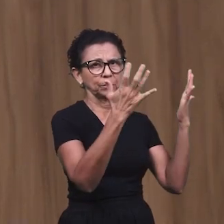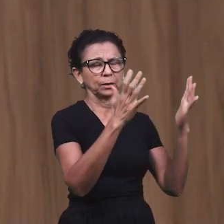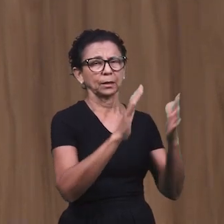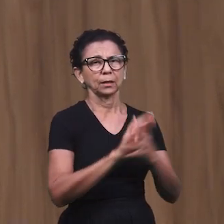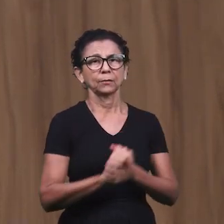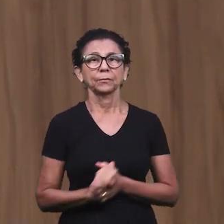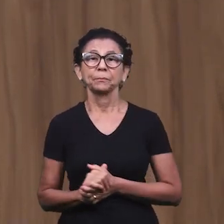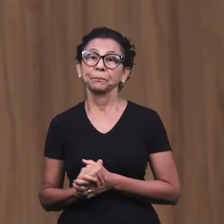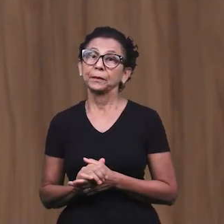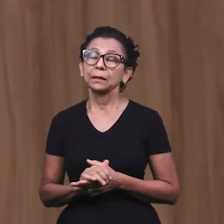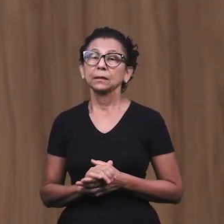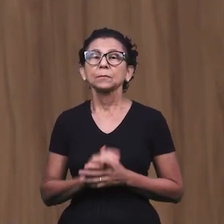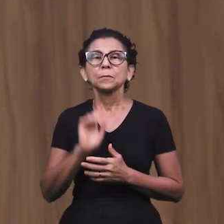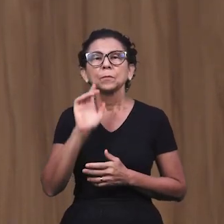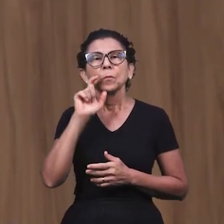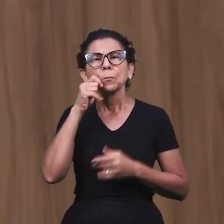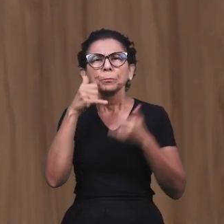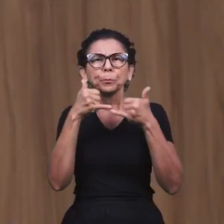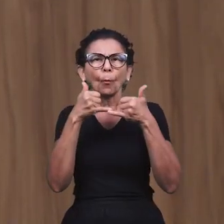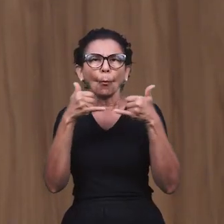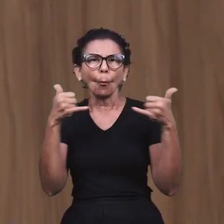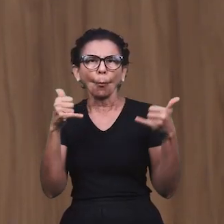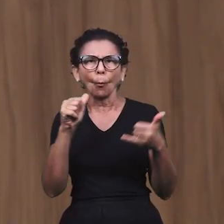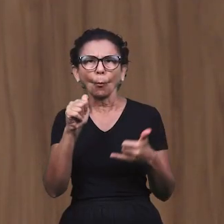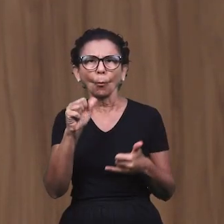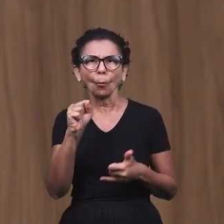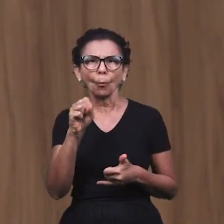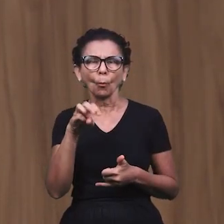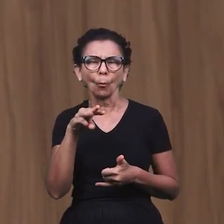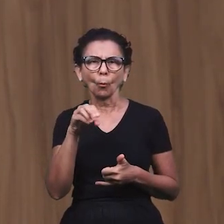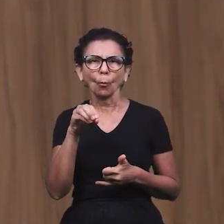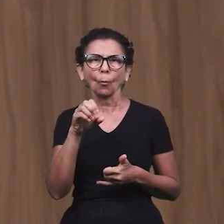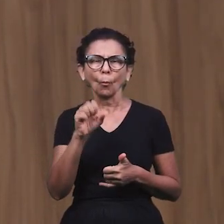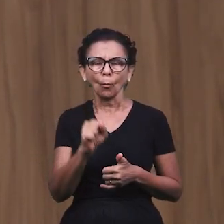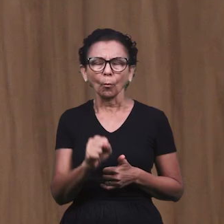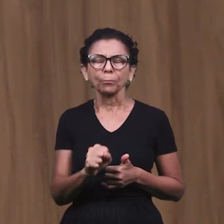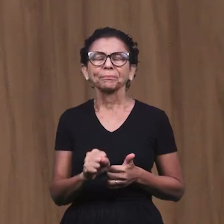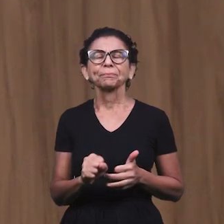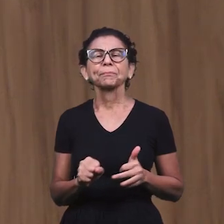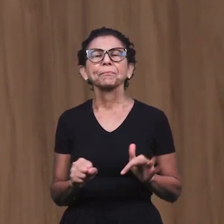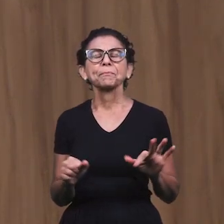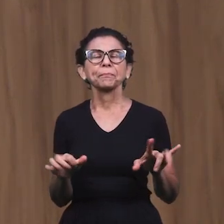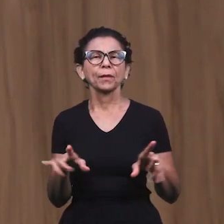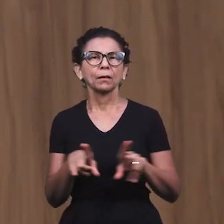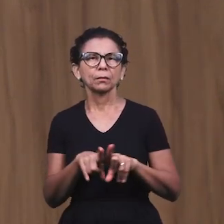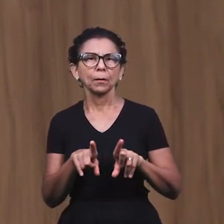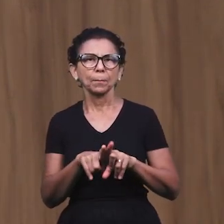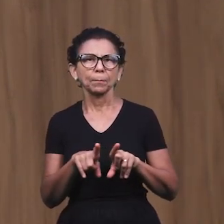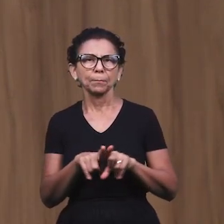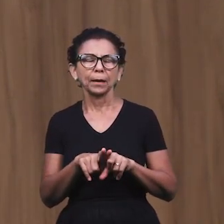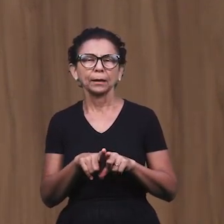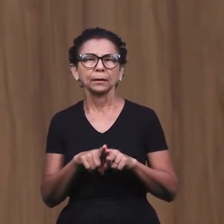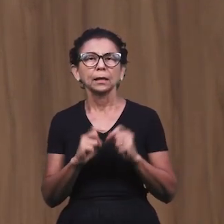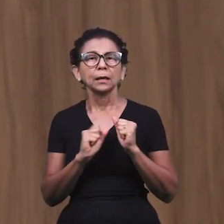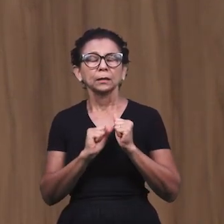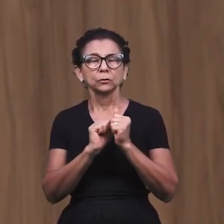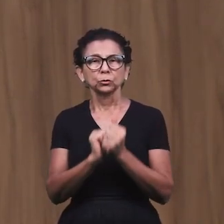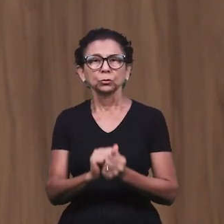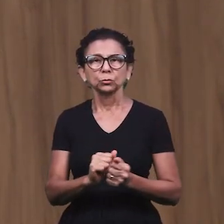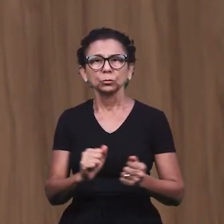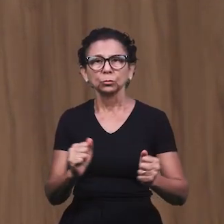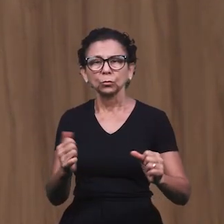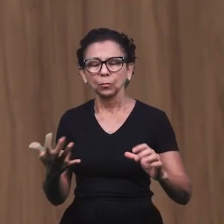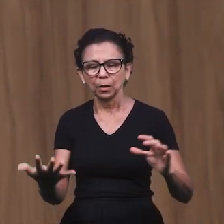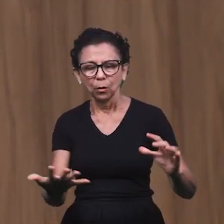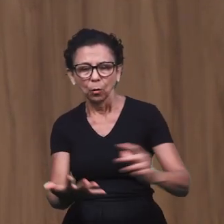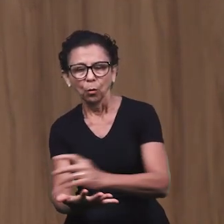já no dia seguinte, também com uma apresentação de o molho perante ao Senhor, de